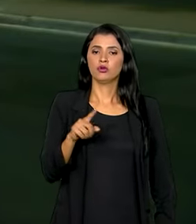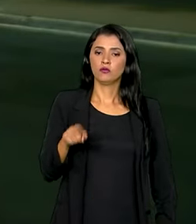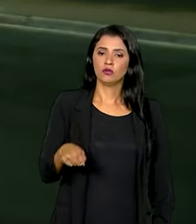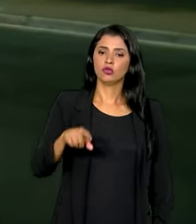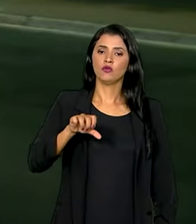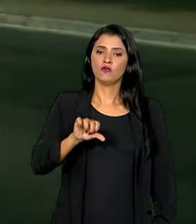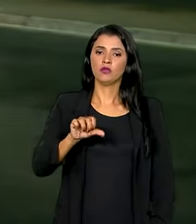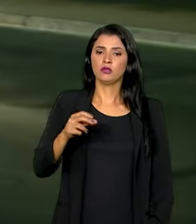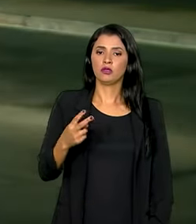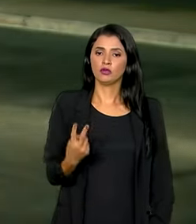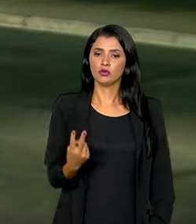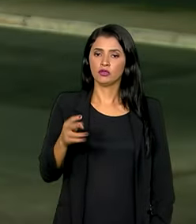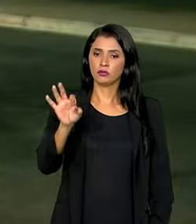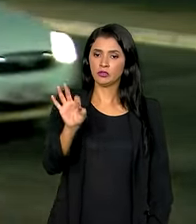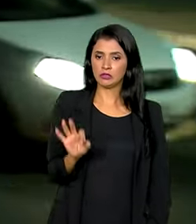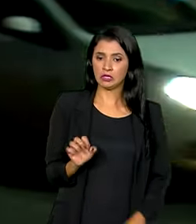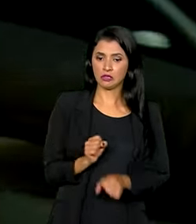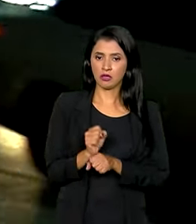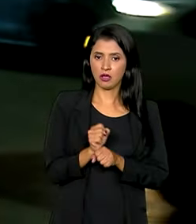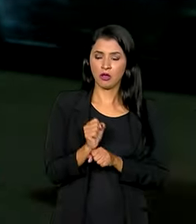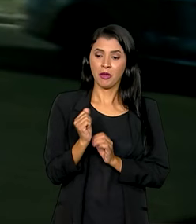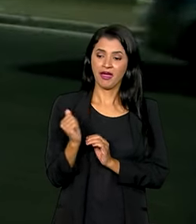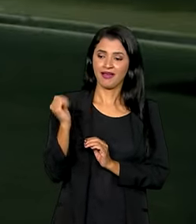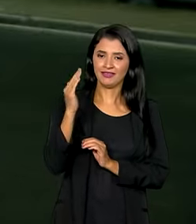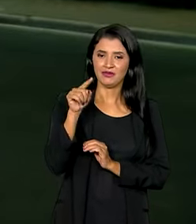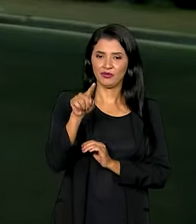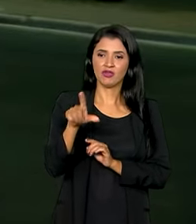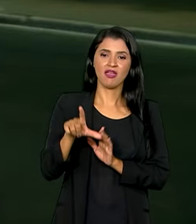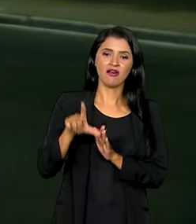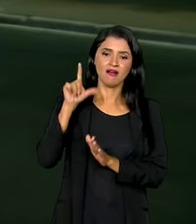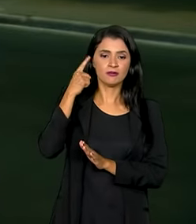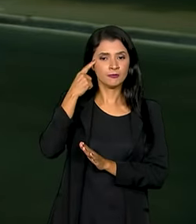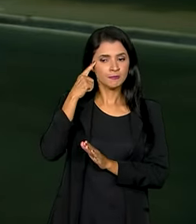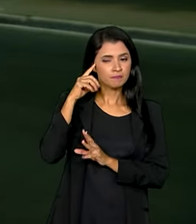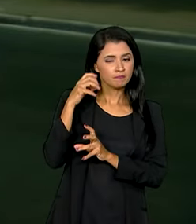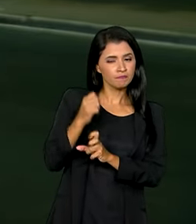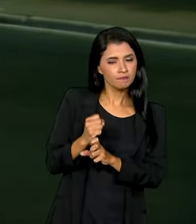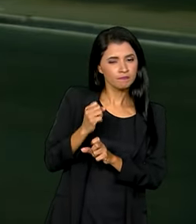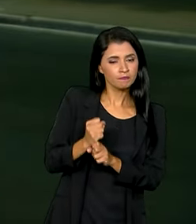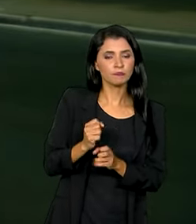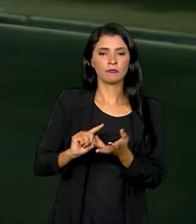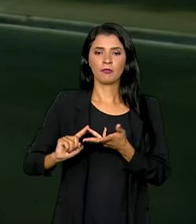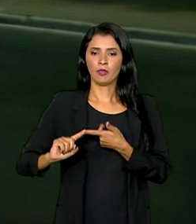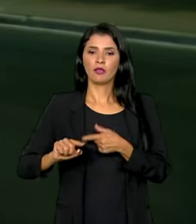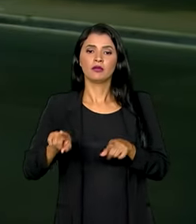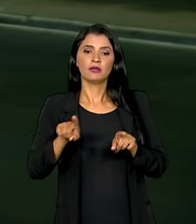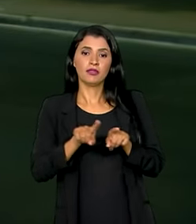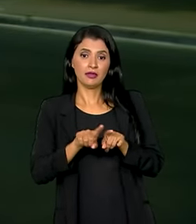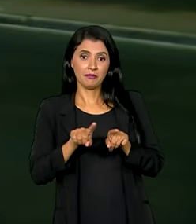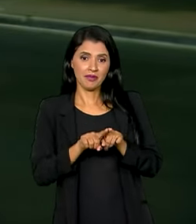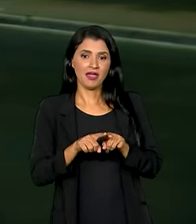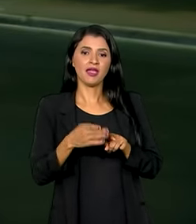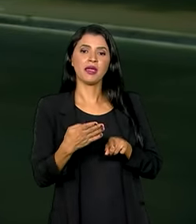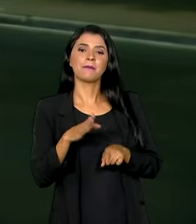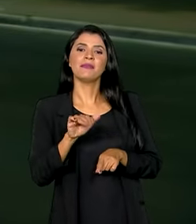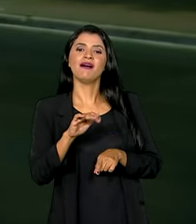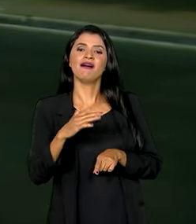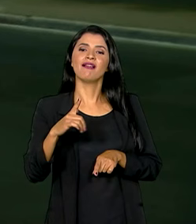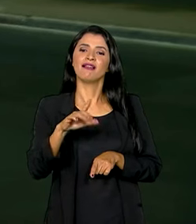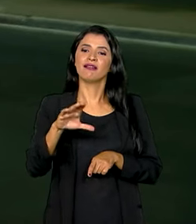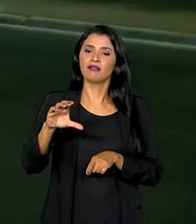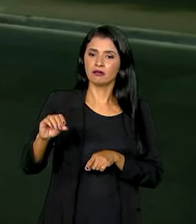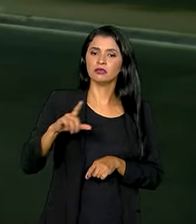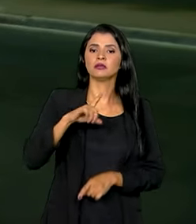2,92% este ano, bem acima das projeções iniciais. Crescimento também na balança comercial brasileira, que deve ter